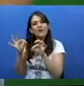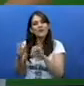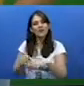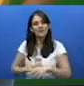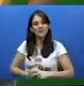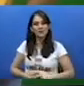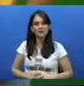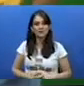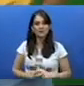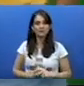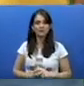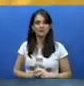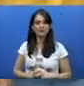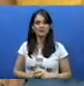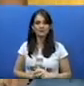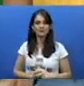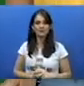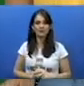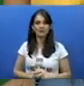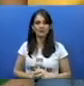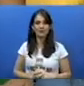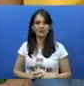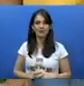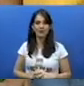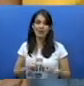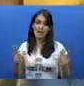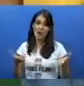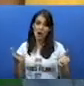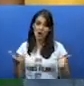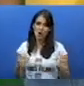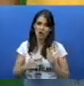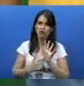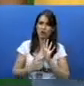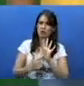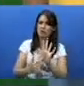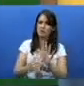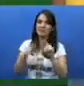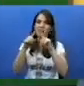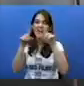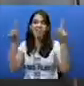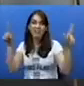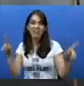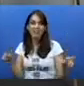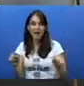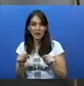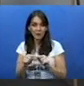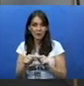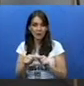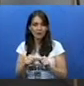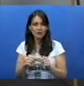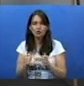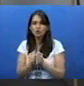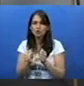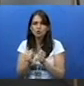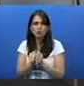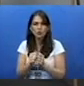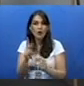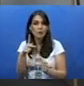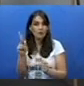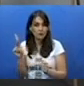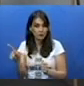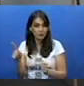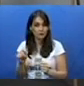Tá bom, crianças? E aqui eu vou mostrar na lousa, vou pedir para acompanhar na lousa junto comigo, que eu vou mostrar